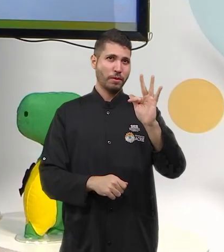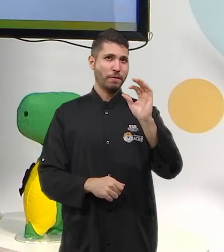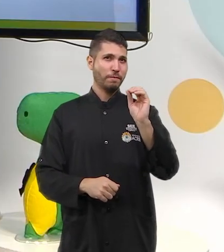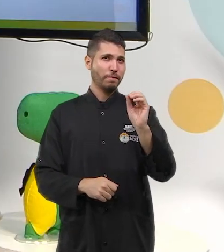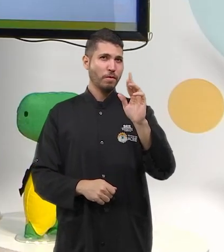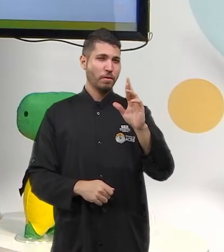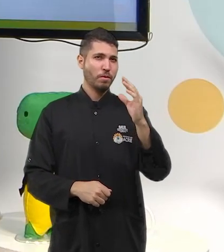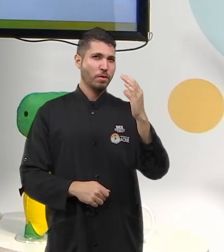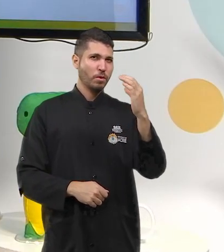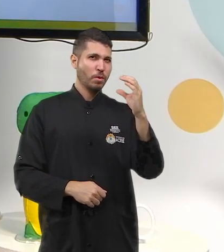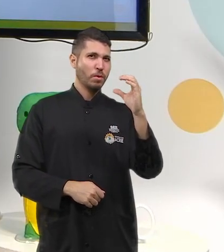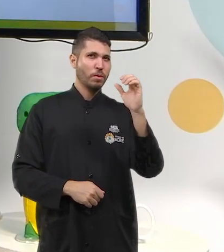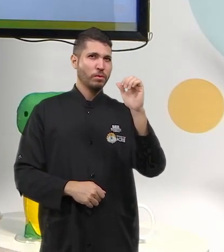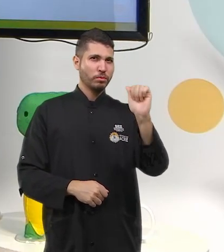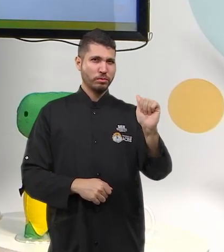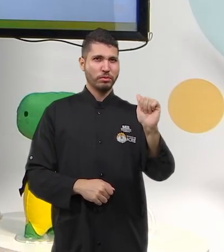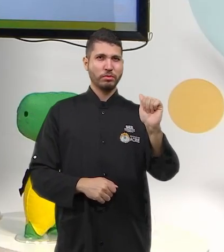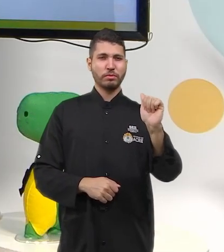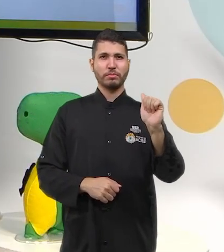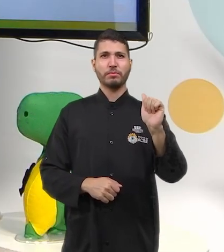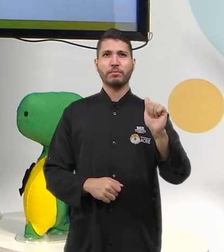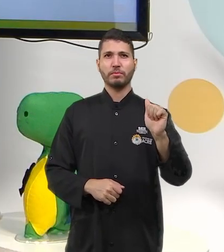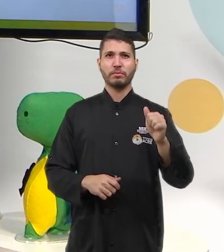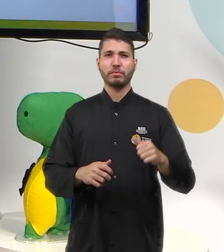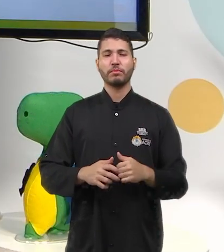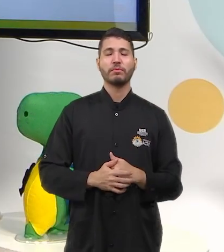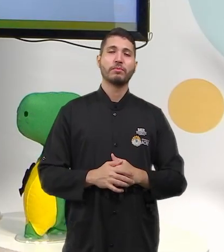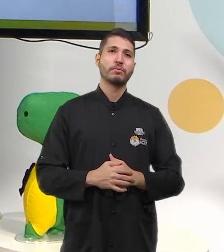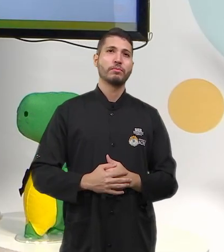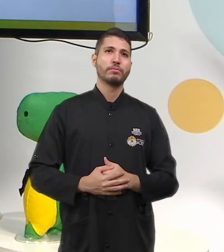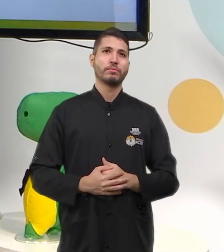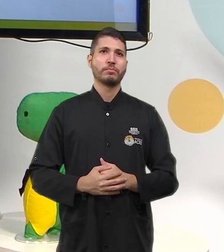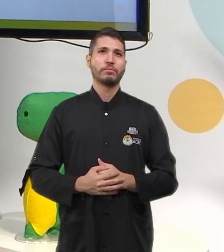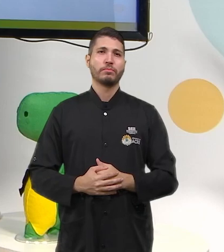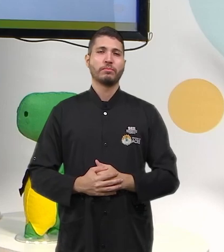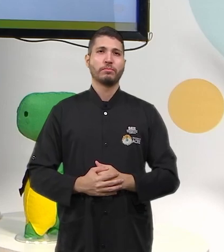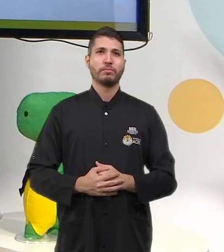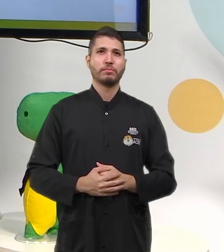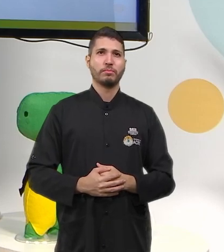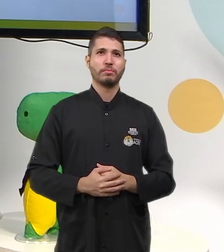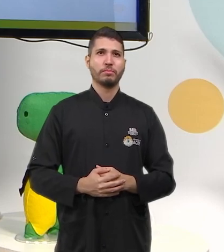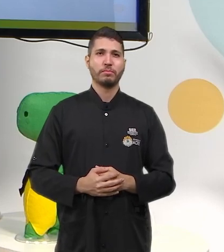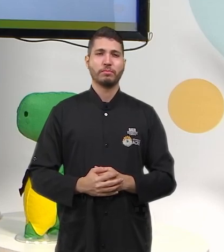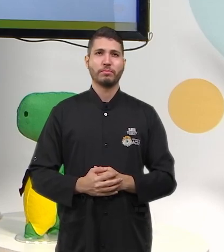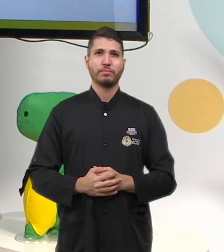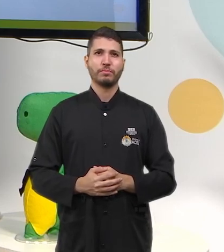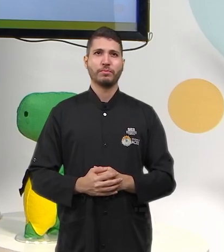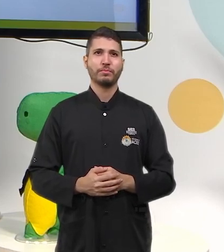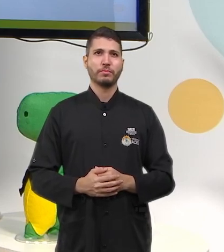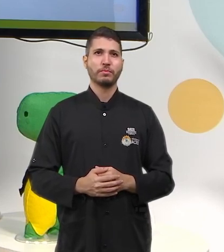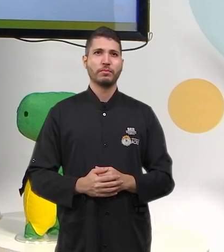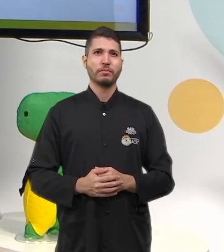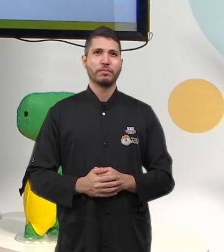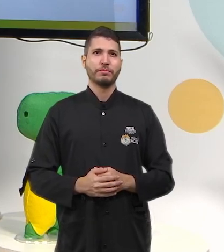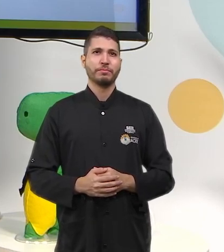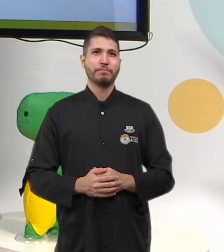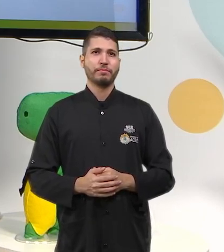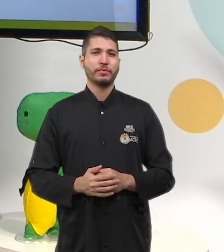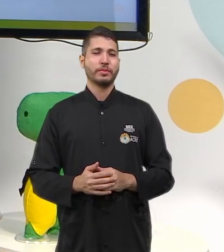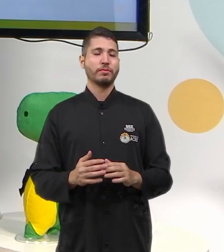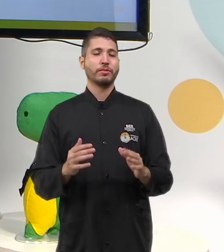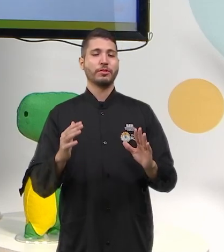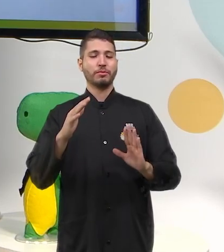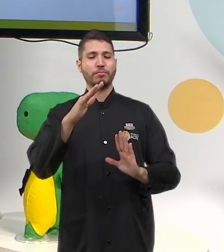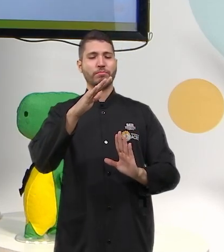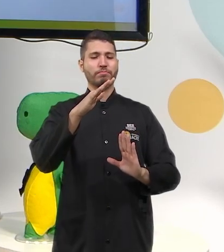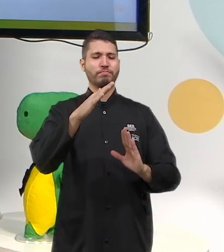do cansaço, do quanto eu consigo realizar até chegar na minha fadiga, até eu chegar no meu limite. Um exemplo, já